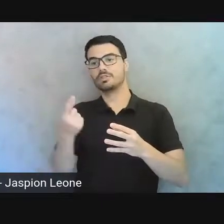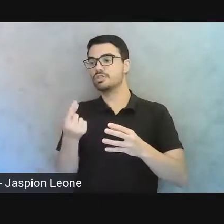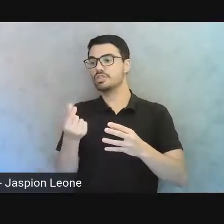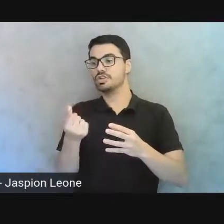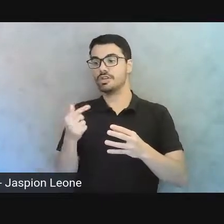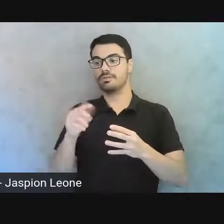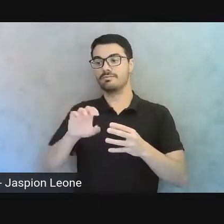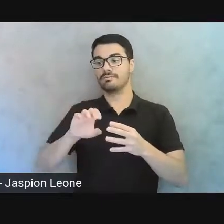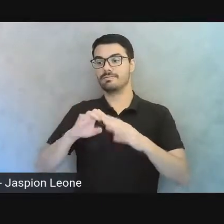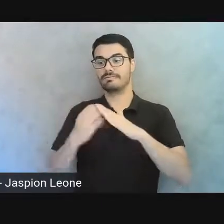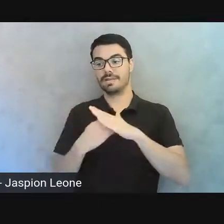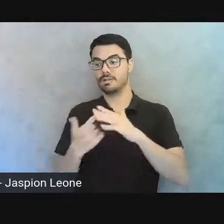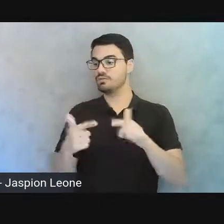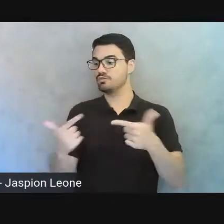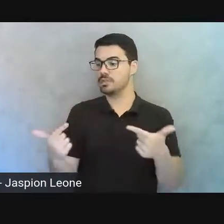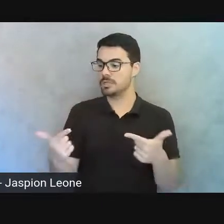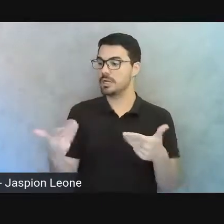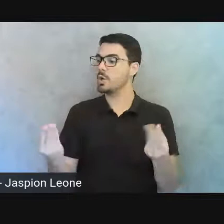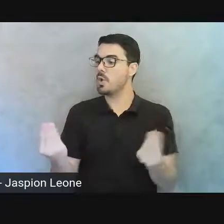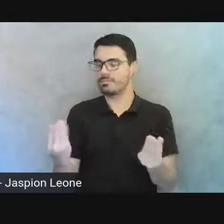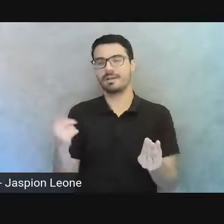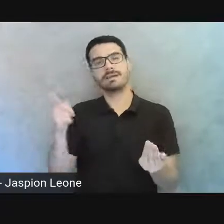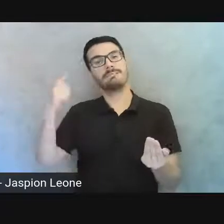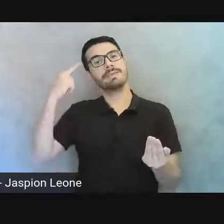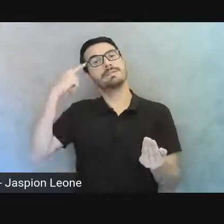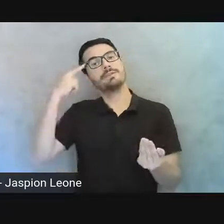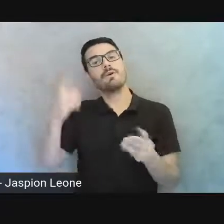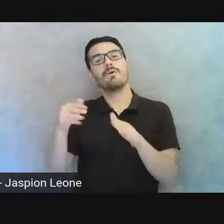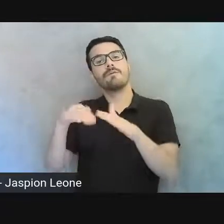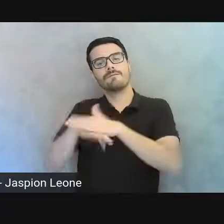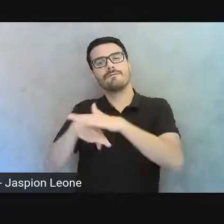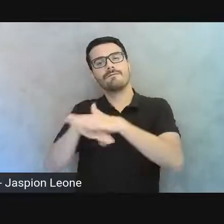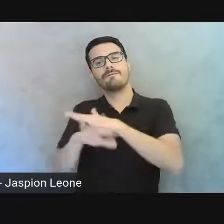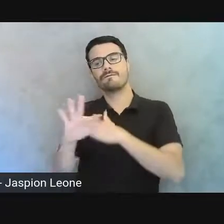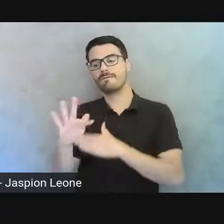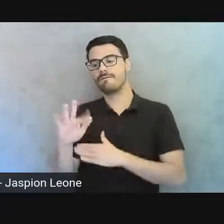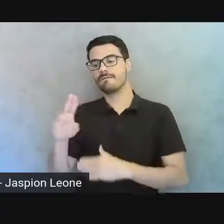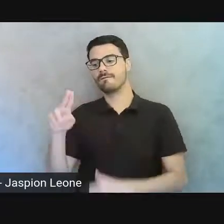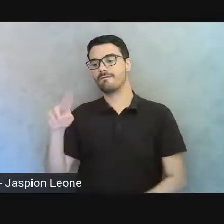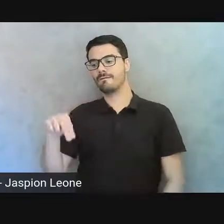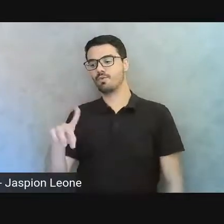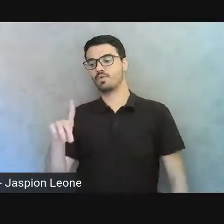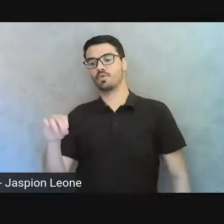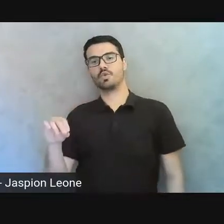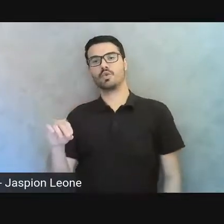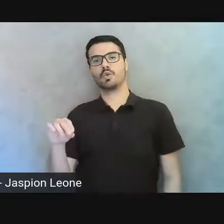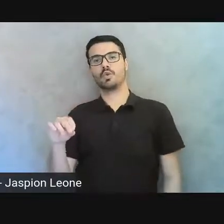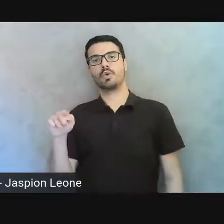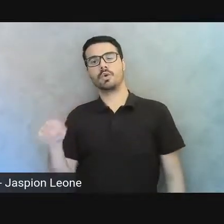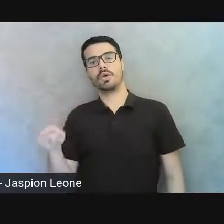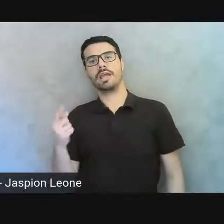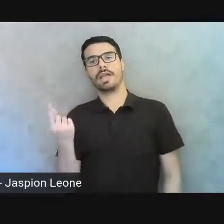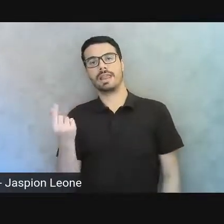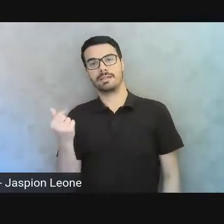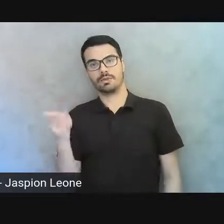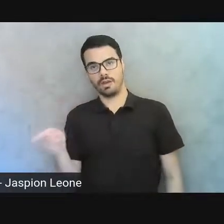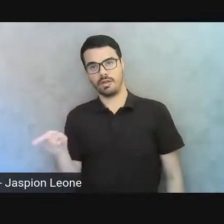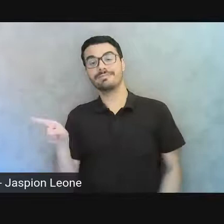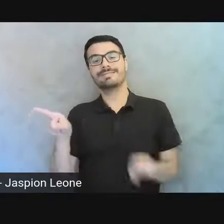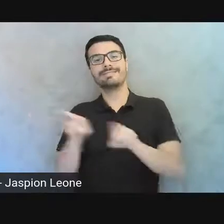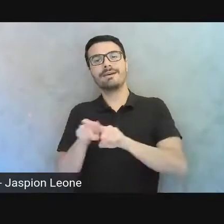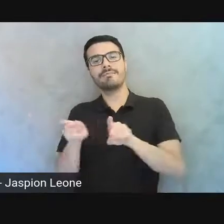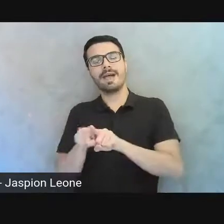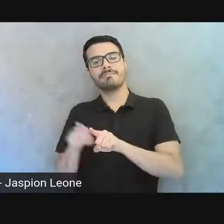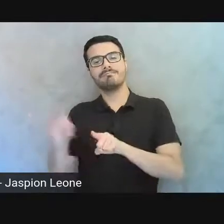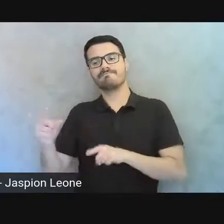instituindo o fundo eleitoral, e não só isso, mas também turbinando o fundo partidário. Então, a gente